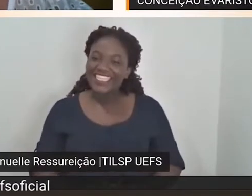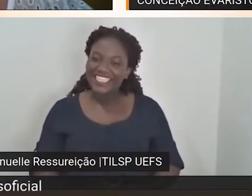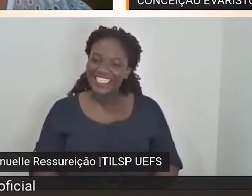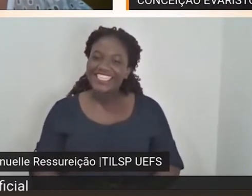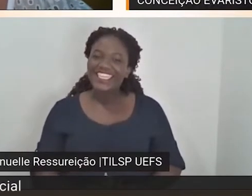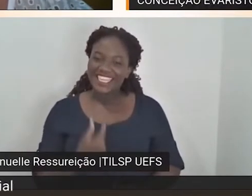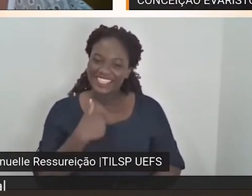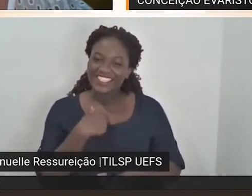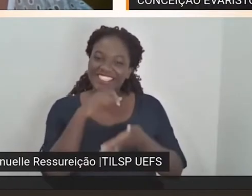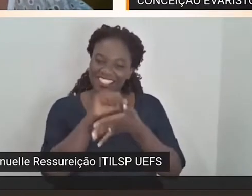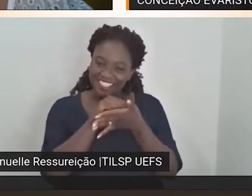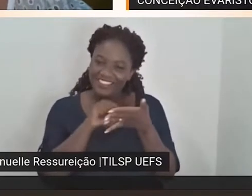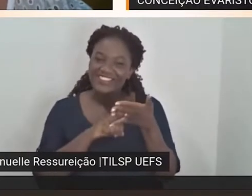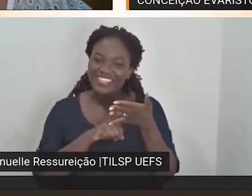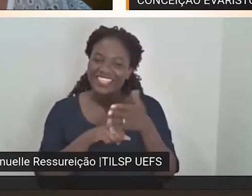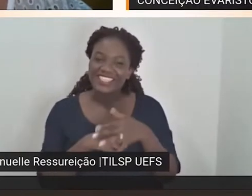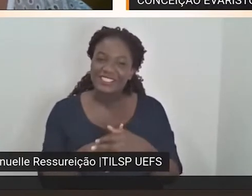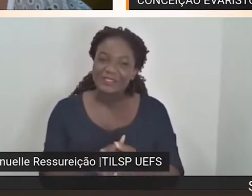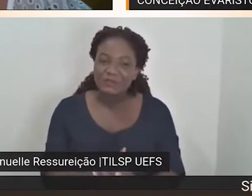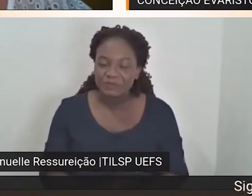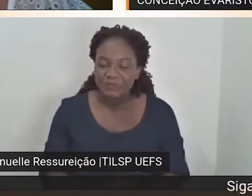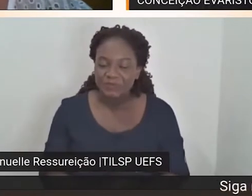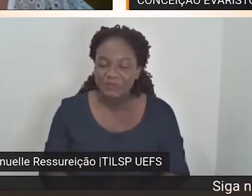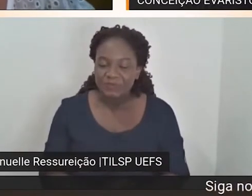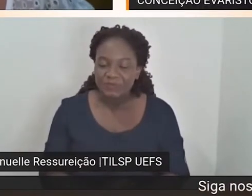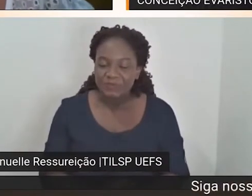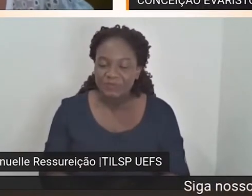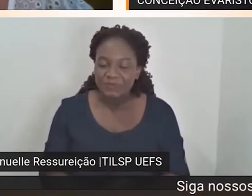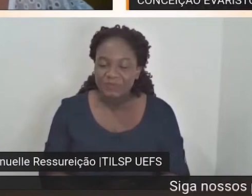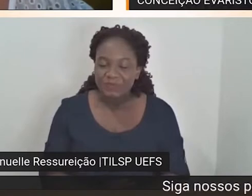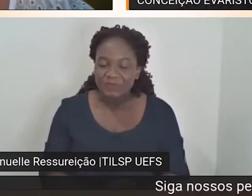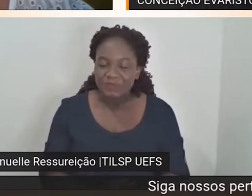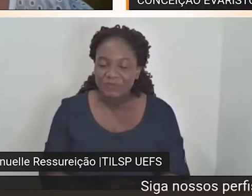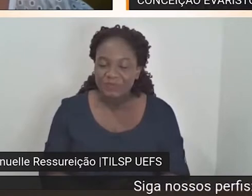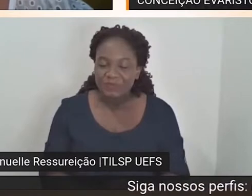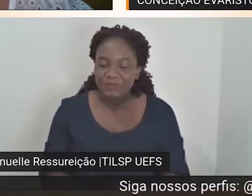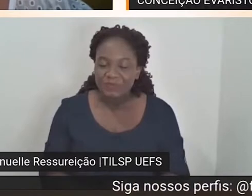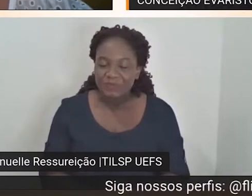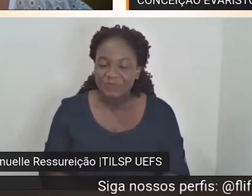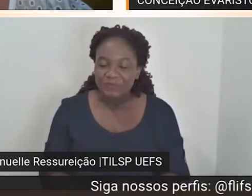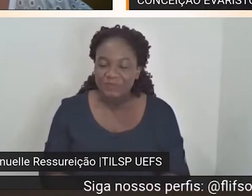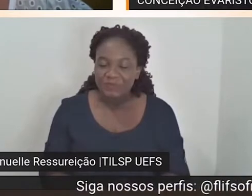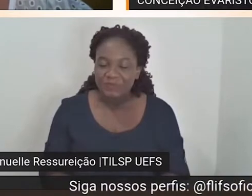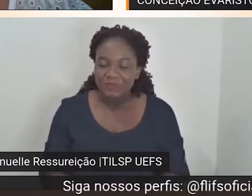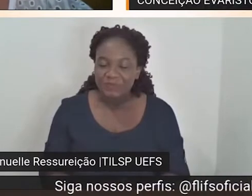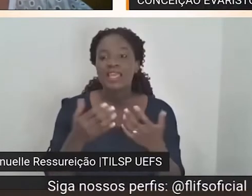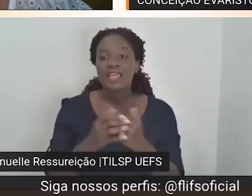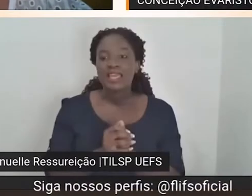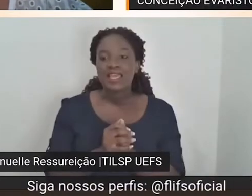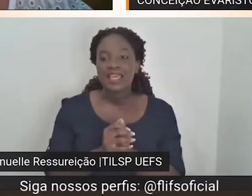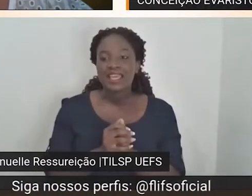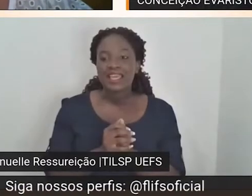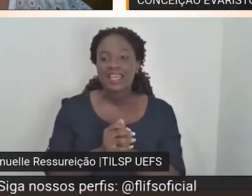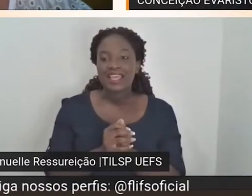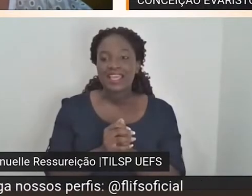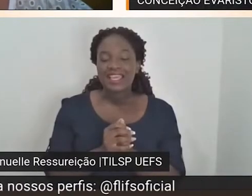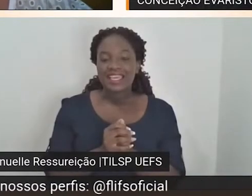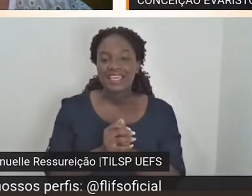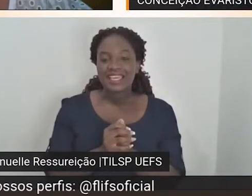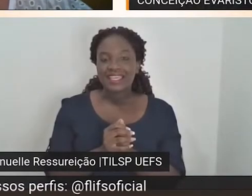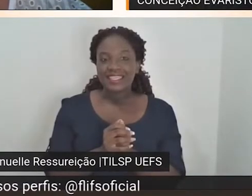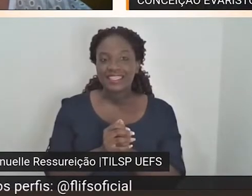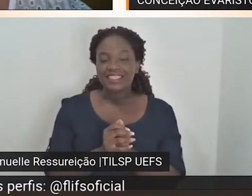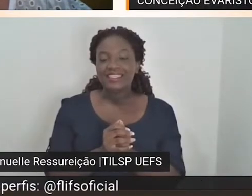escrever. Então, e isso também me levou, apesar, né, que eu